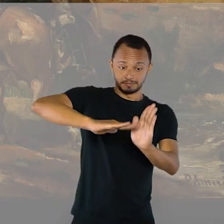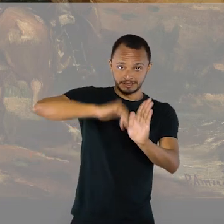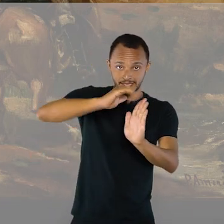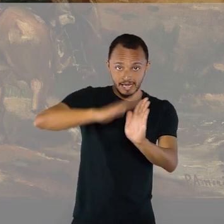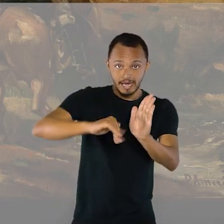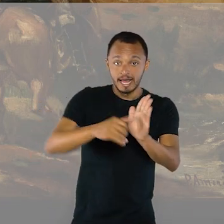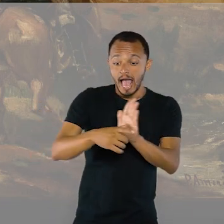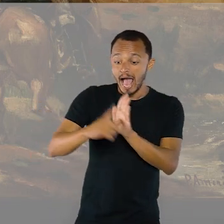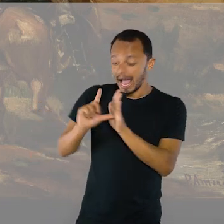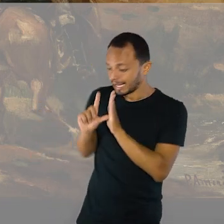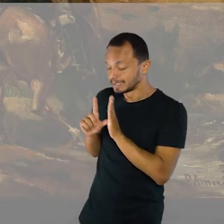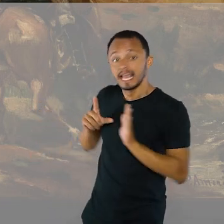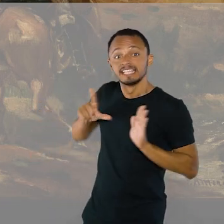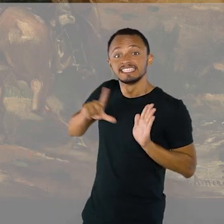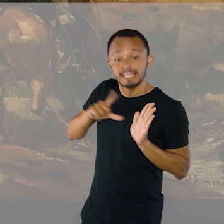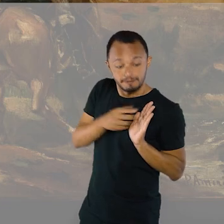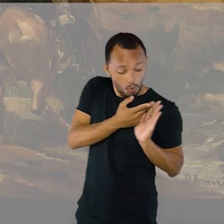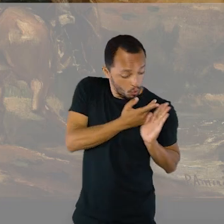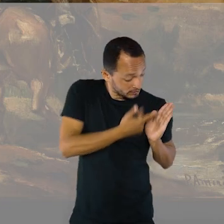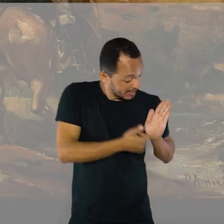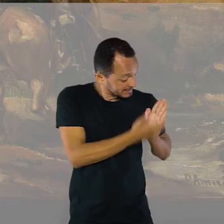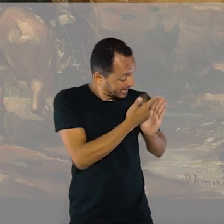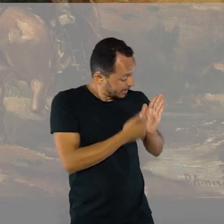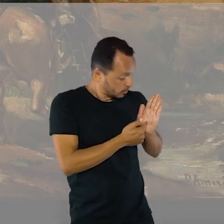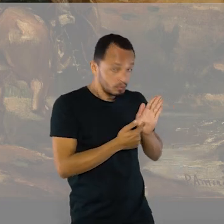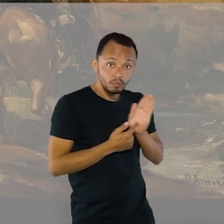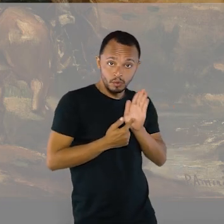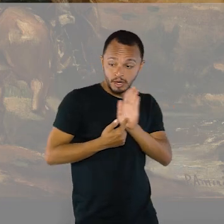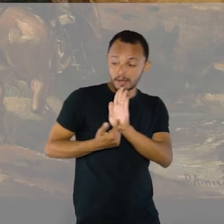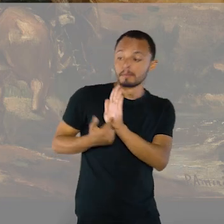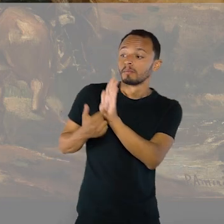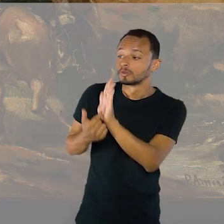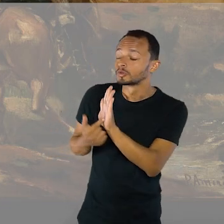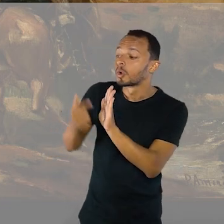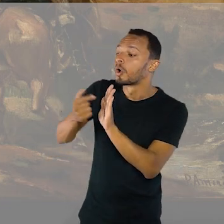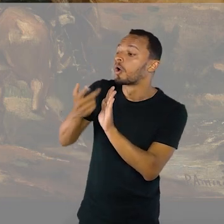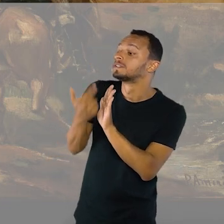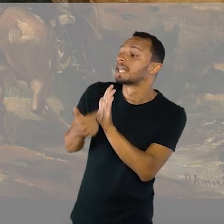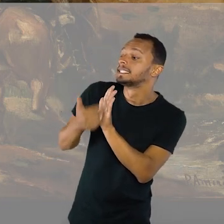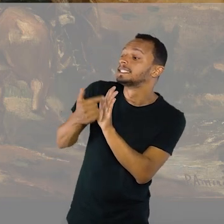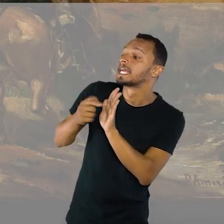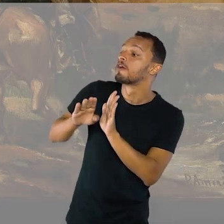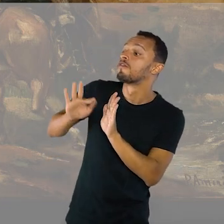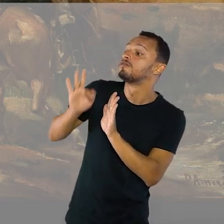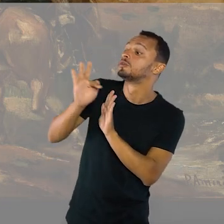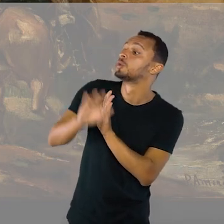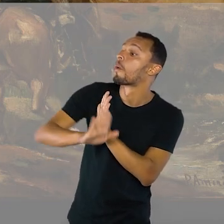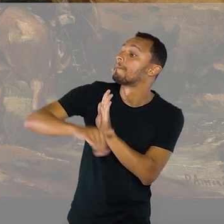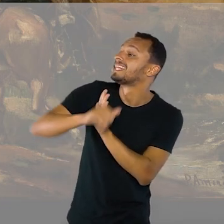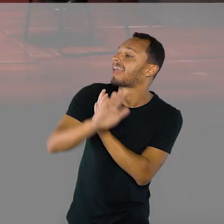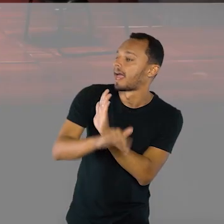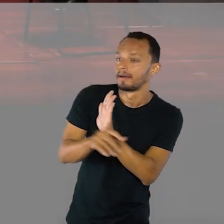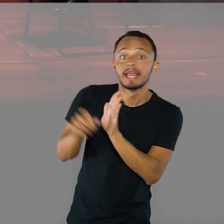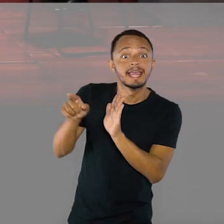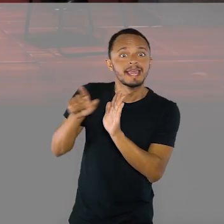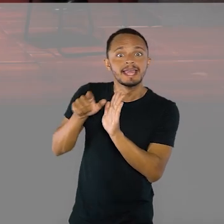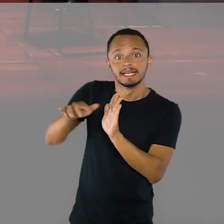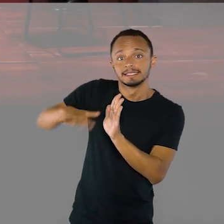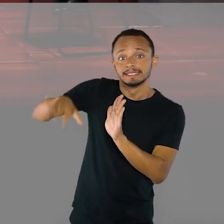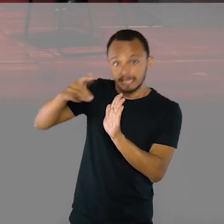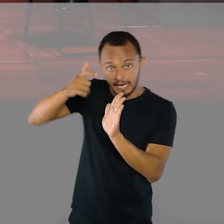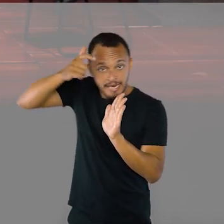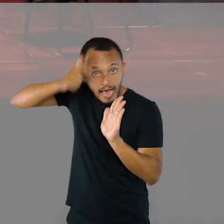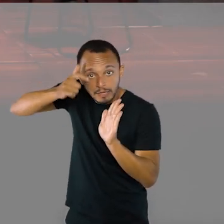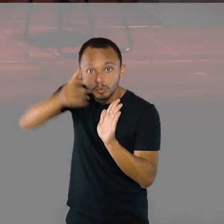esse desenho à Comissão do Ipiranga e aos representantes do Segundo Reinado, que não aprovam esse desenho.